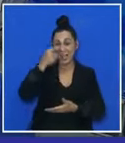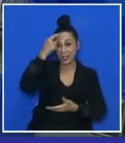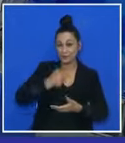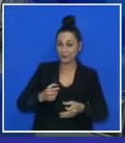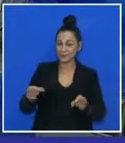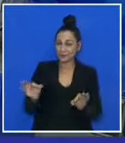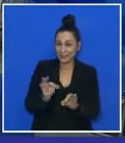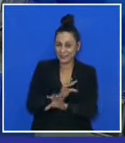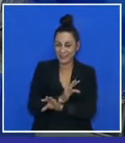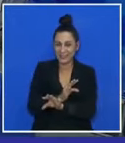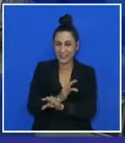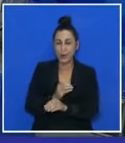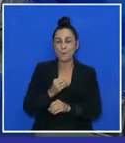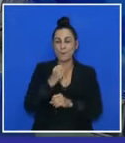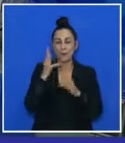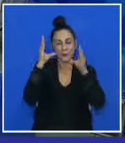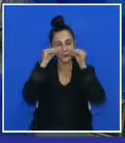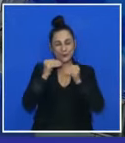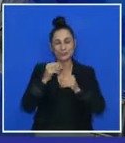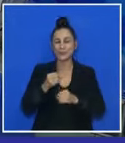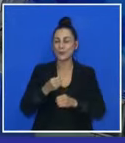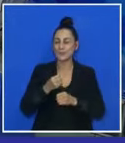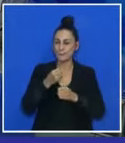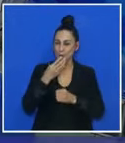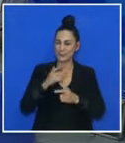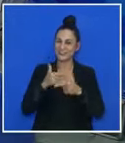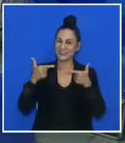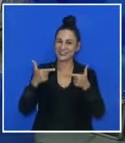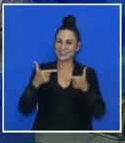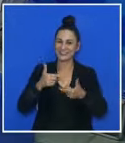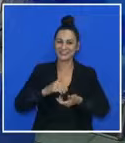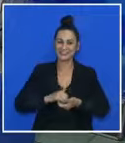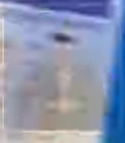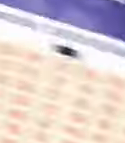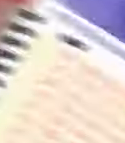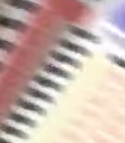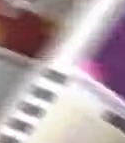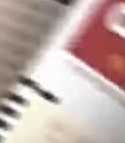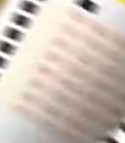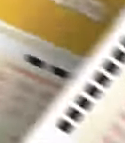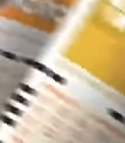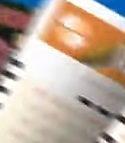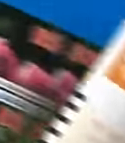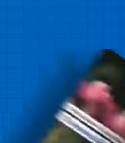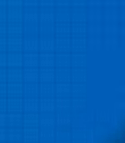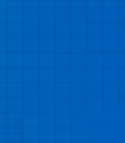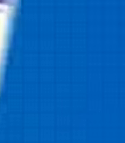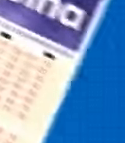quina. Eu vou ficando por aqui. Uma boa noite e boa sorte.